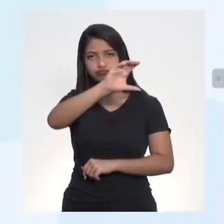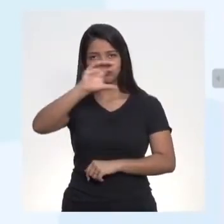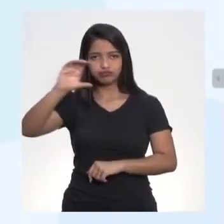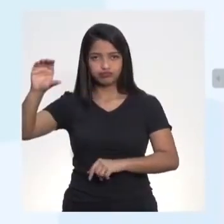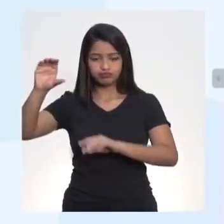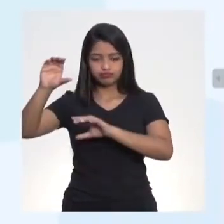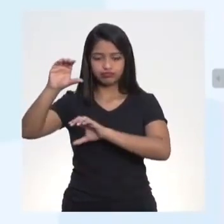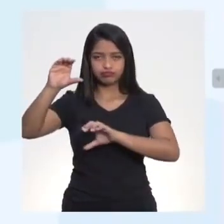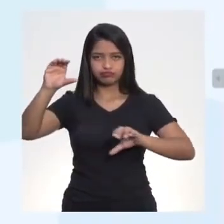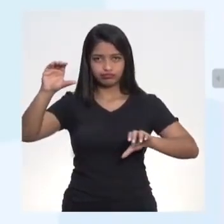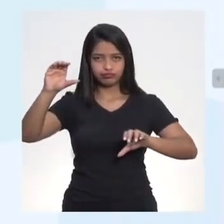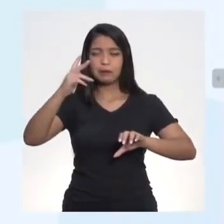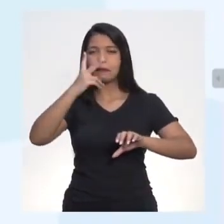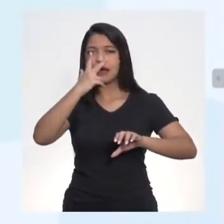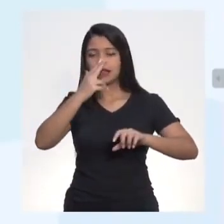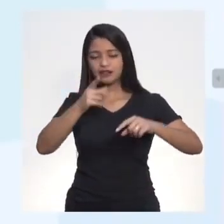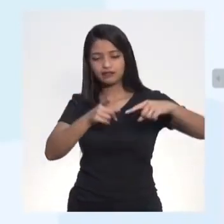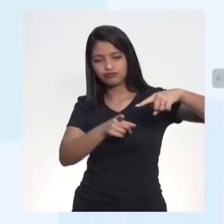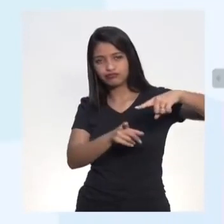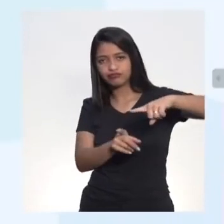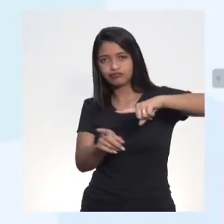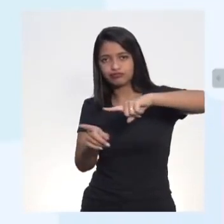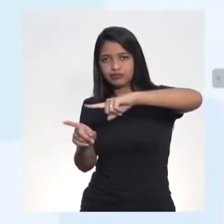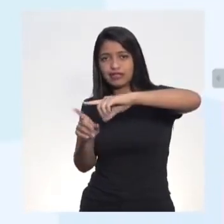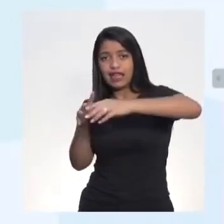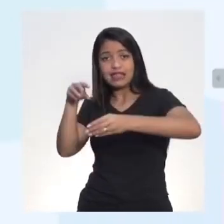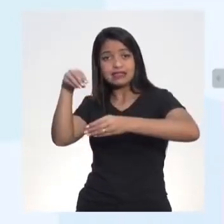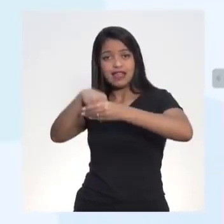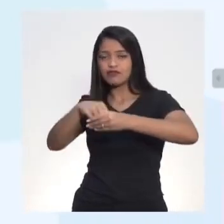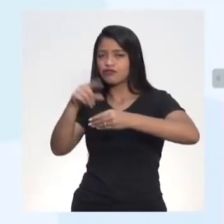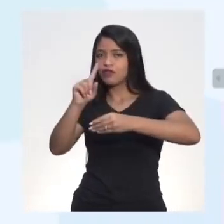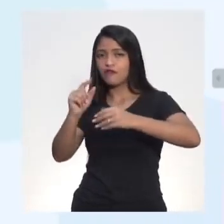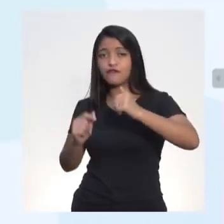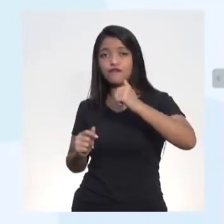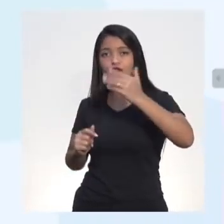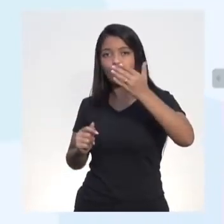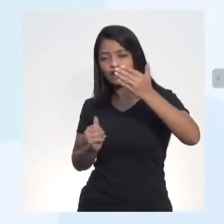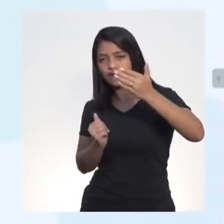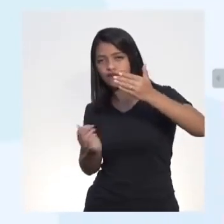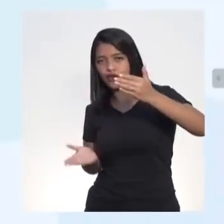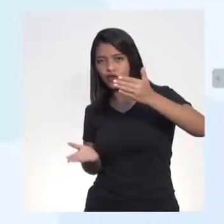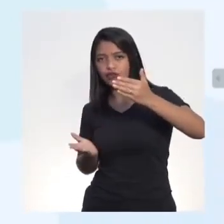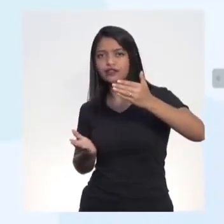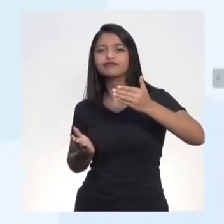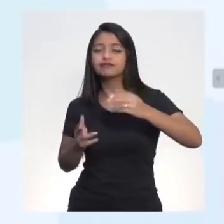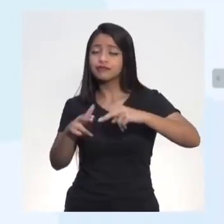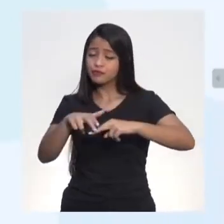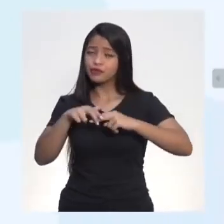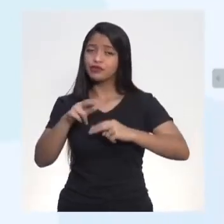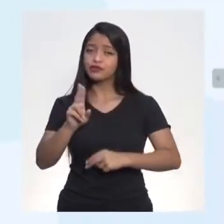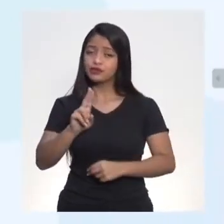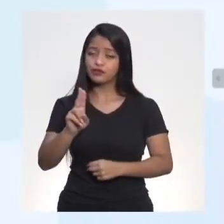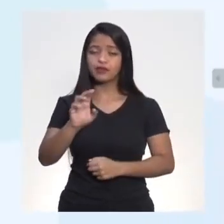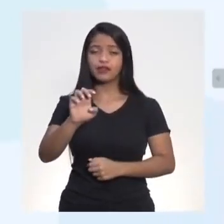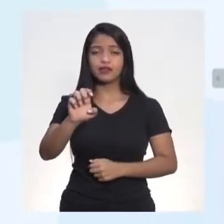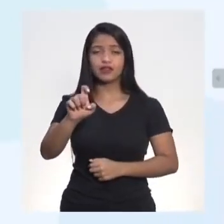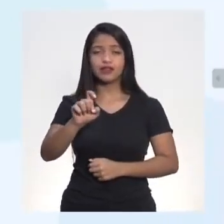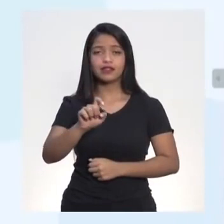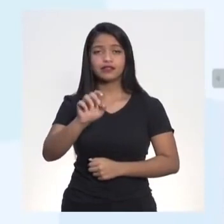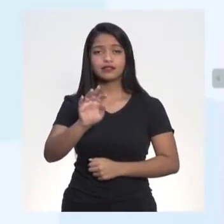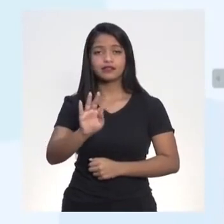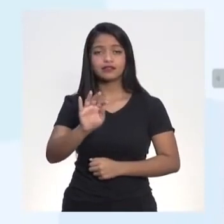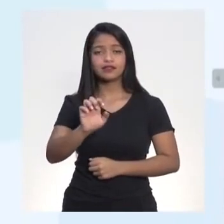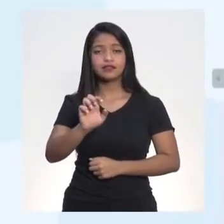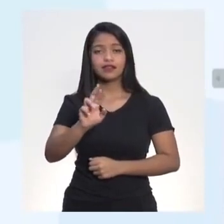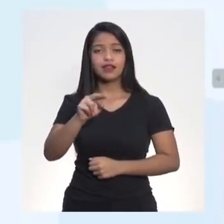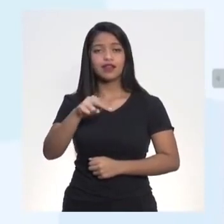assim, como se estivesse para fora, né, Alê? Por isso que a gente chama de Externo, externo. né? É, exatamente, essa relação do lado de fora,